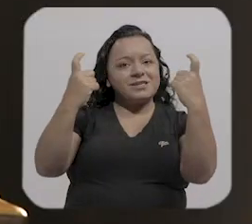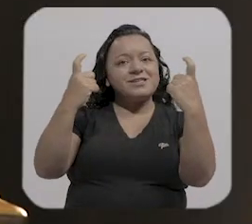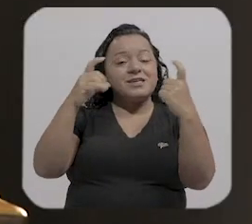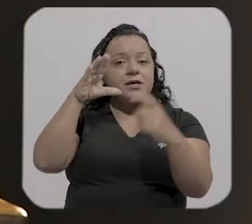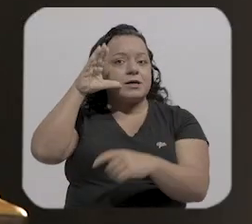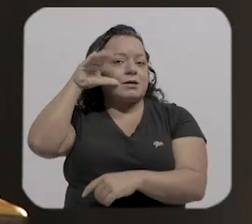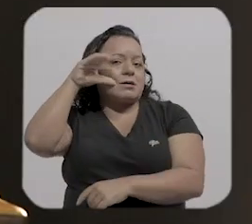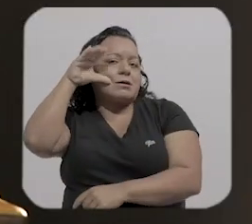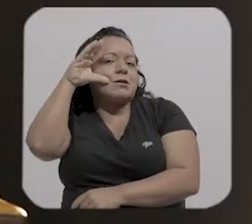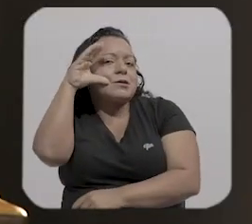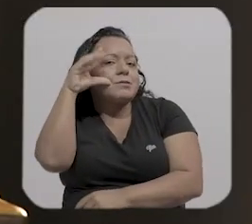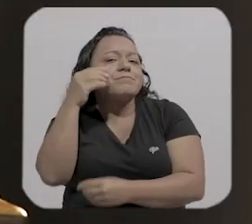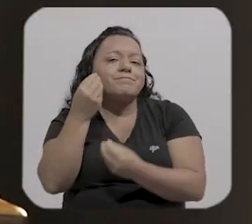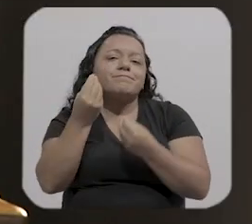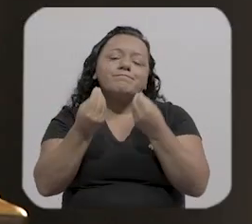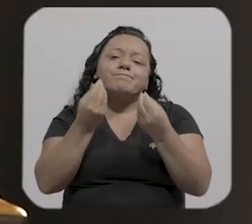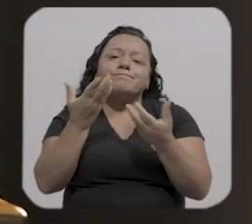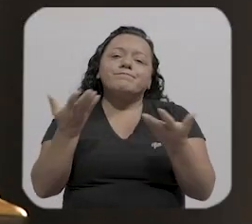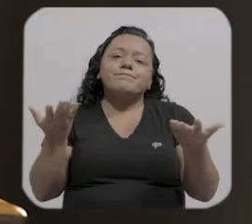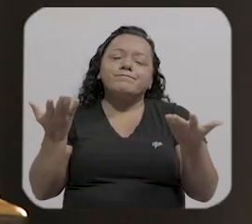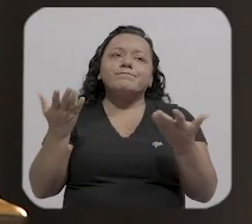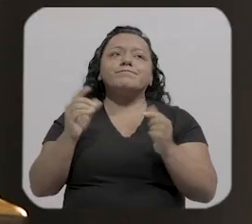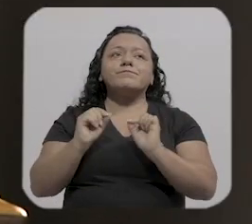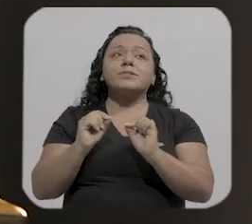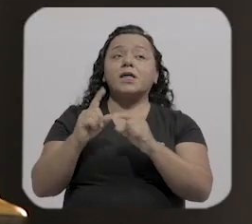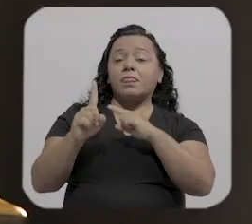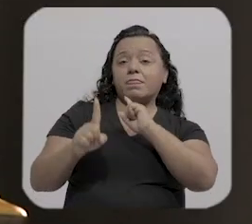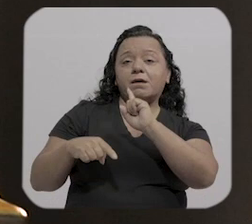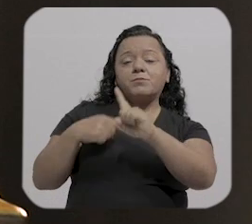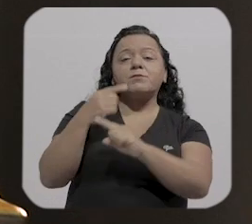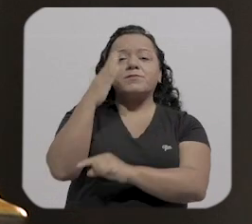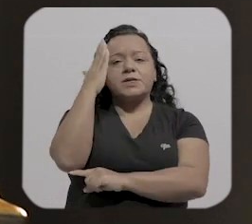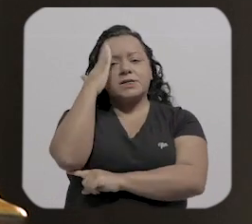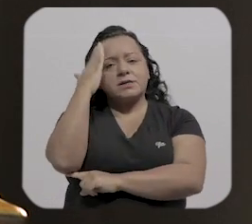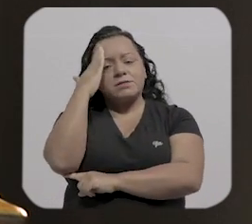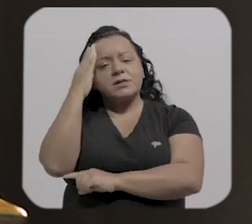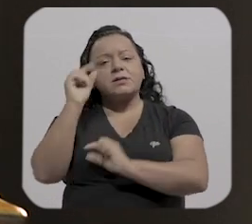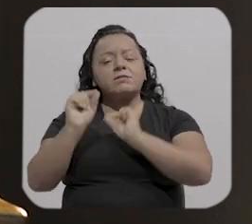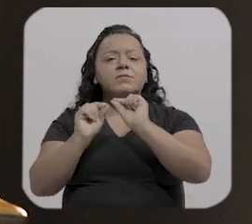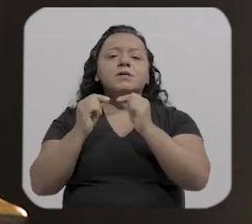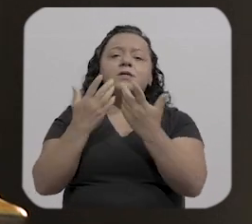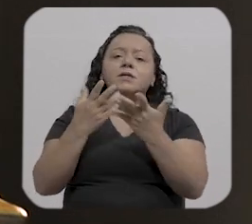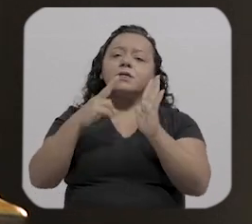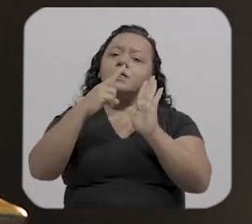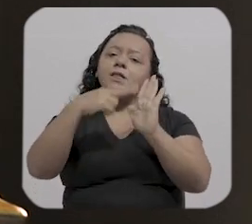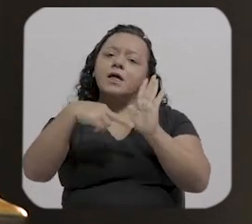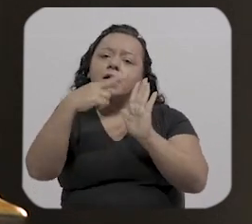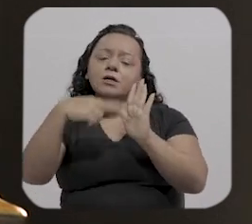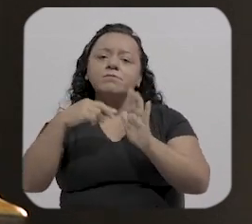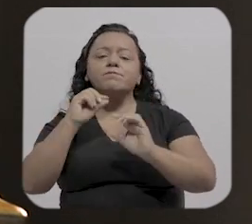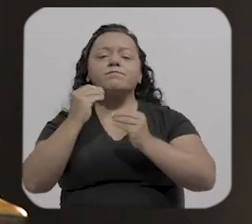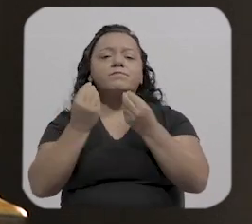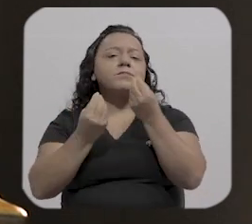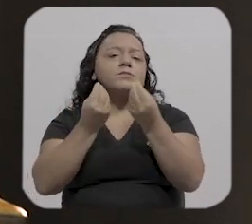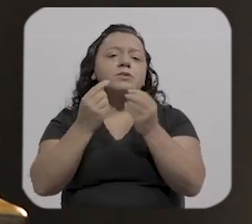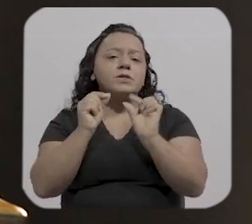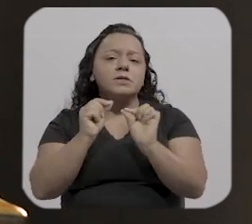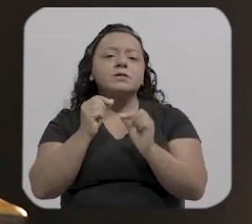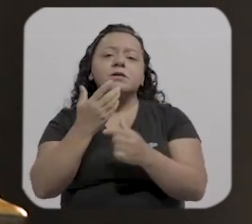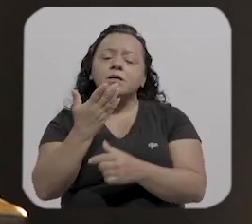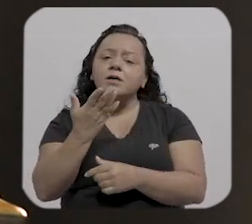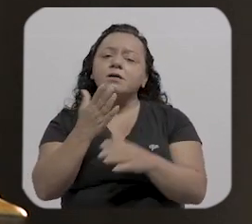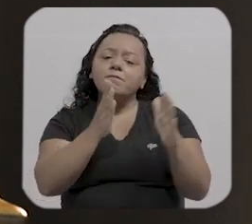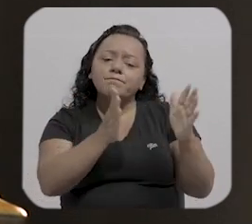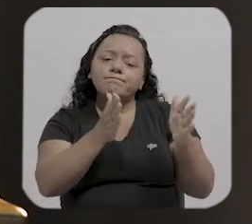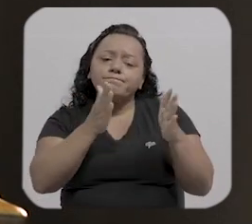me interessava muito, né? E depois eu fiquei sabendo, através de leitura, perguntando dela também, de como é que é isso aí,